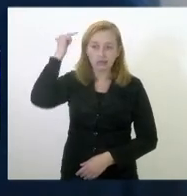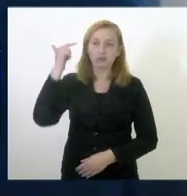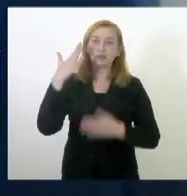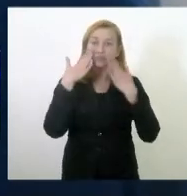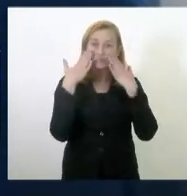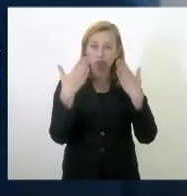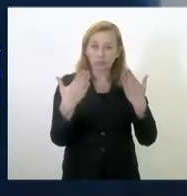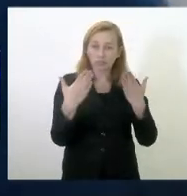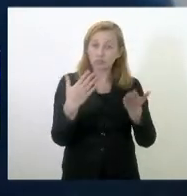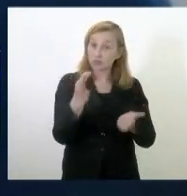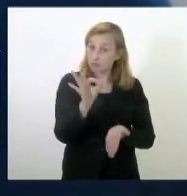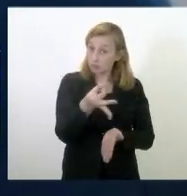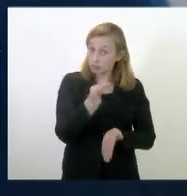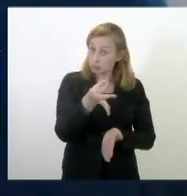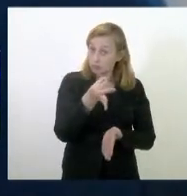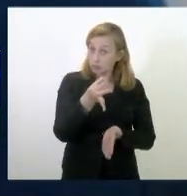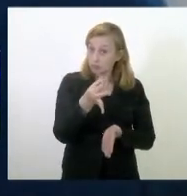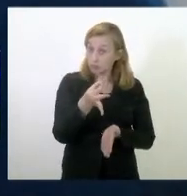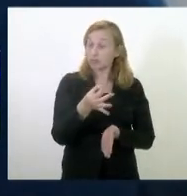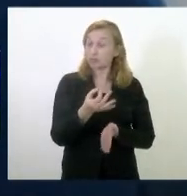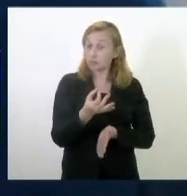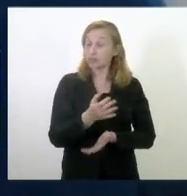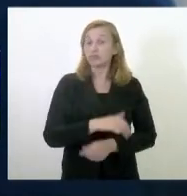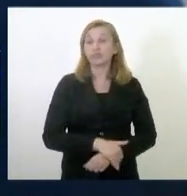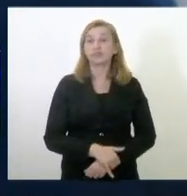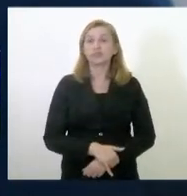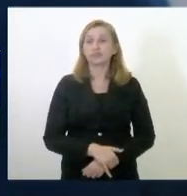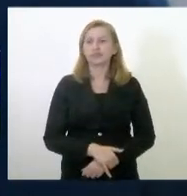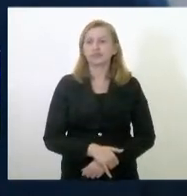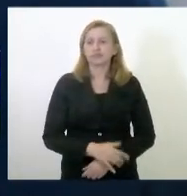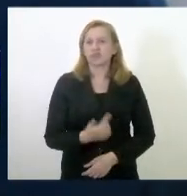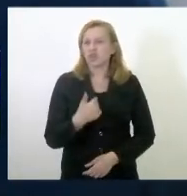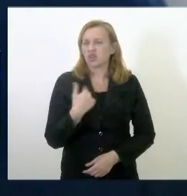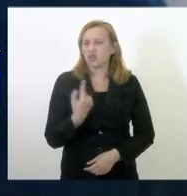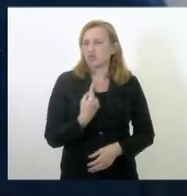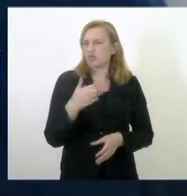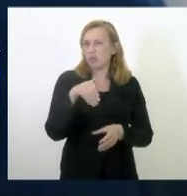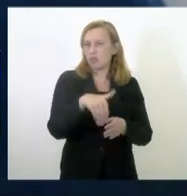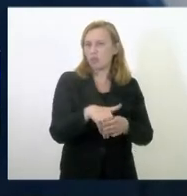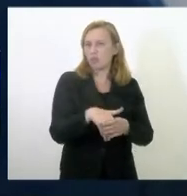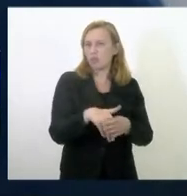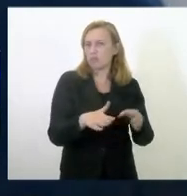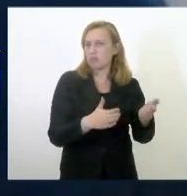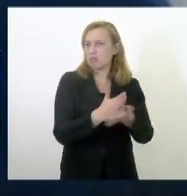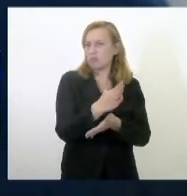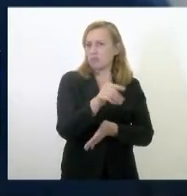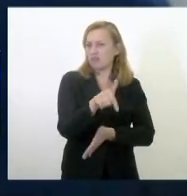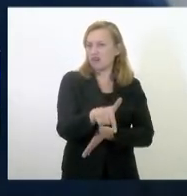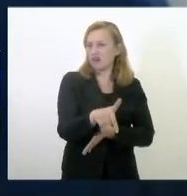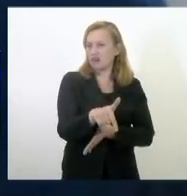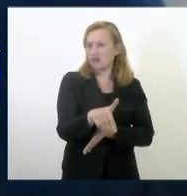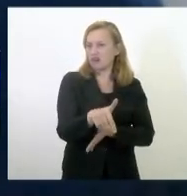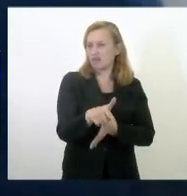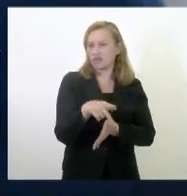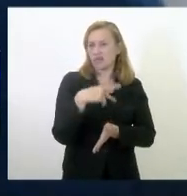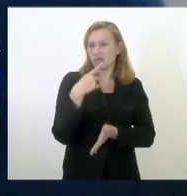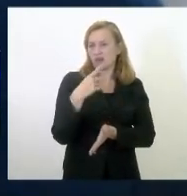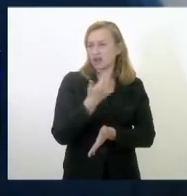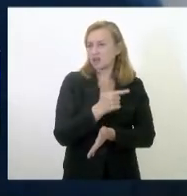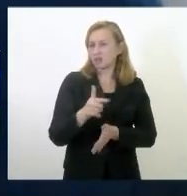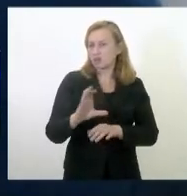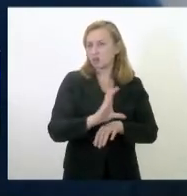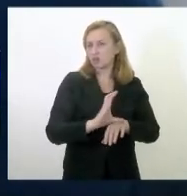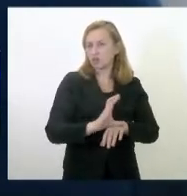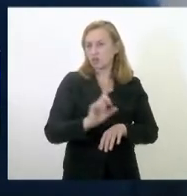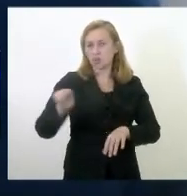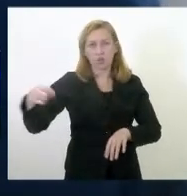e jurídica intransponíveis. Não adianta a gente aprovar um projeto aqui, ele vai ser declarado inconstitucional no dia